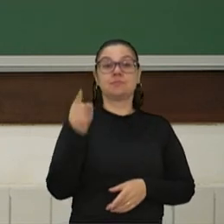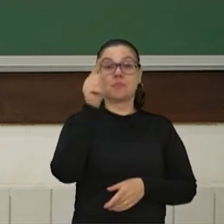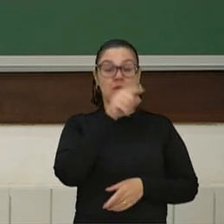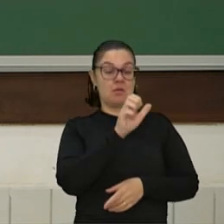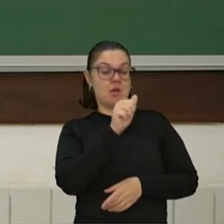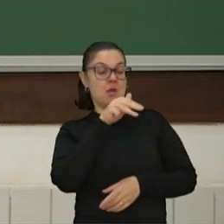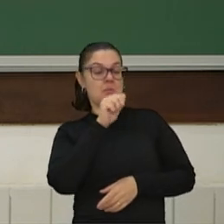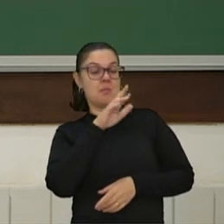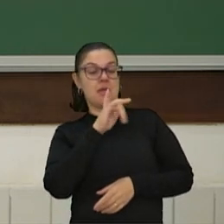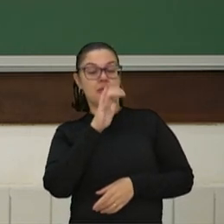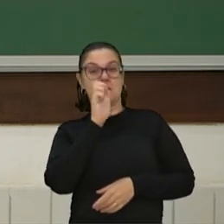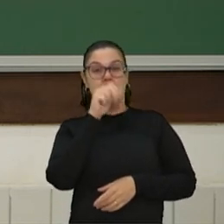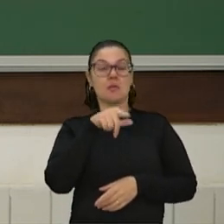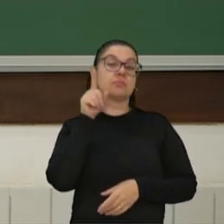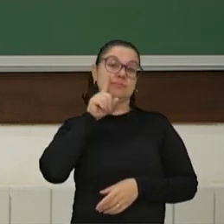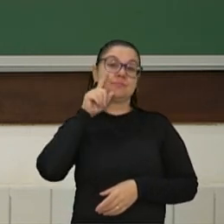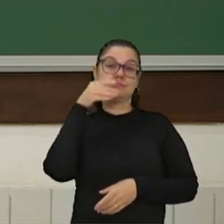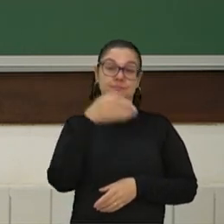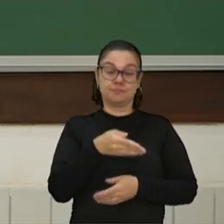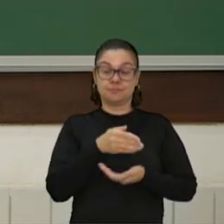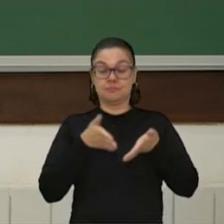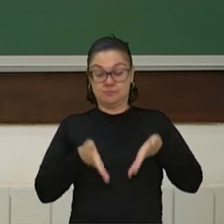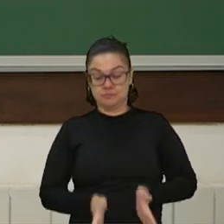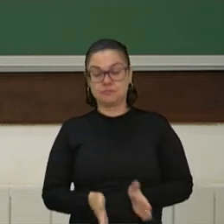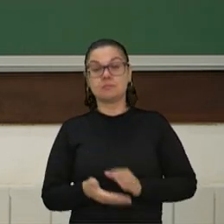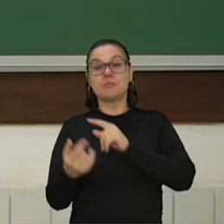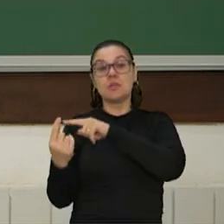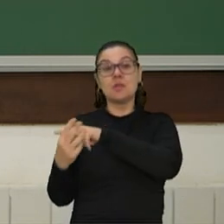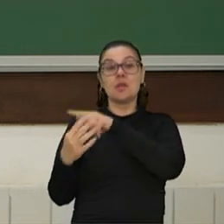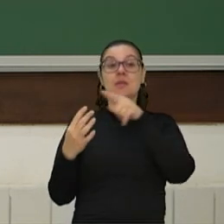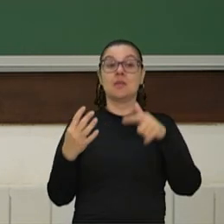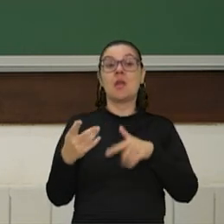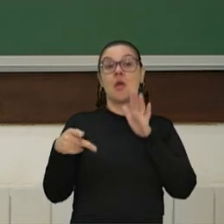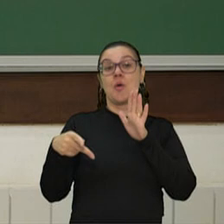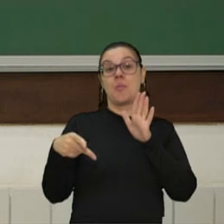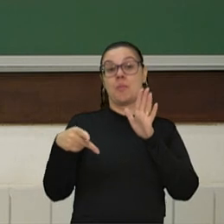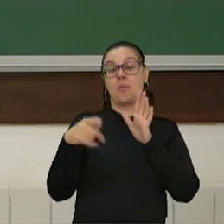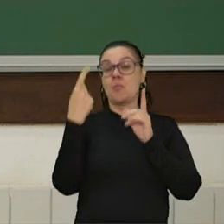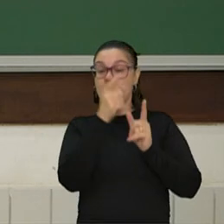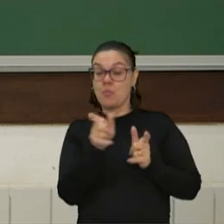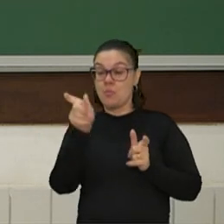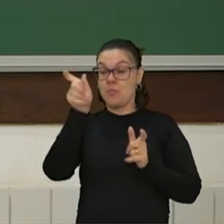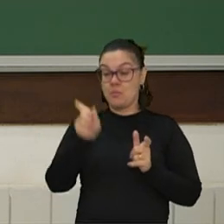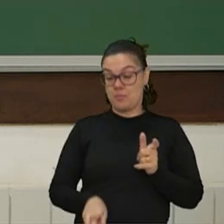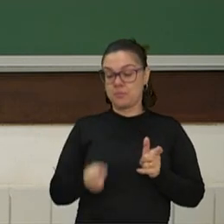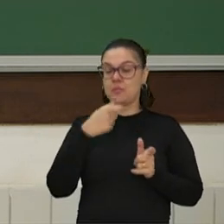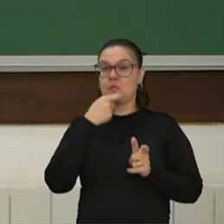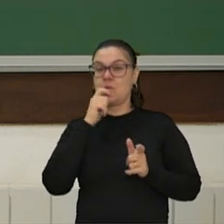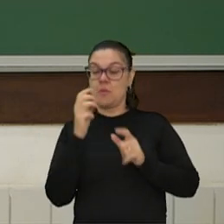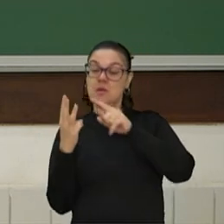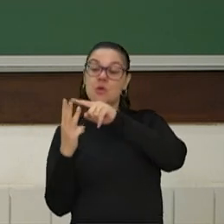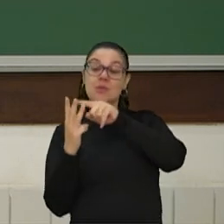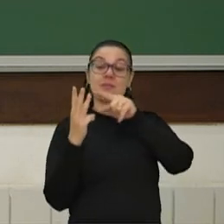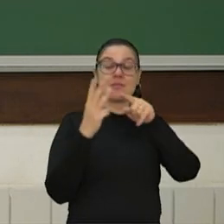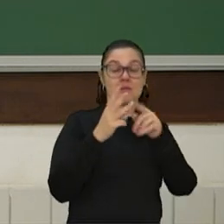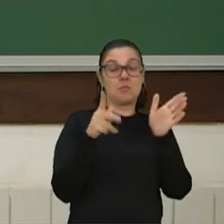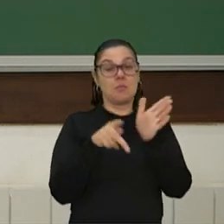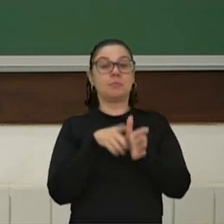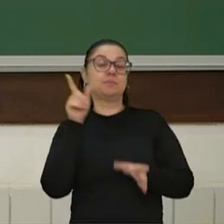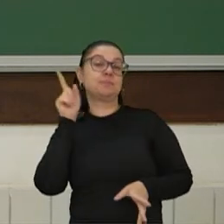são pessoas nascidas nos Estados Unidos. Então, ali a gente tem personalidade. Uma personalidade inglesa e as outras